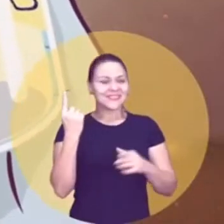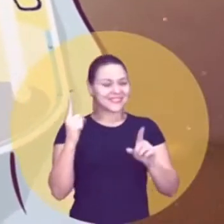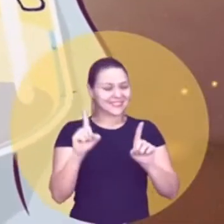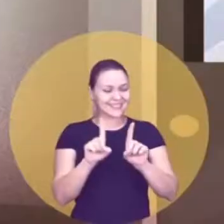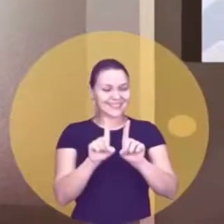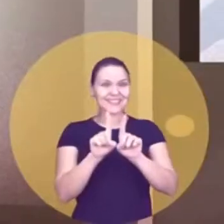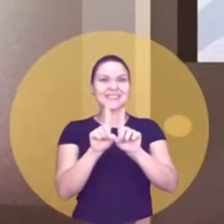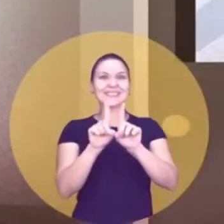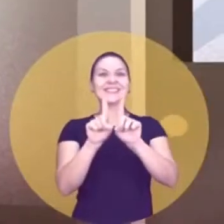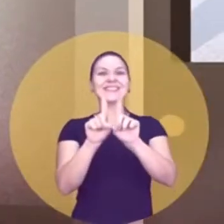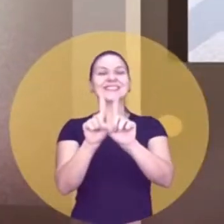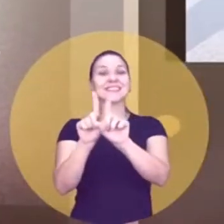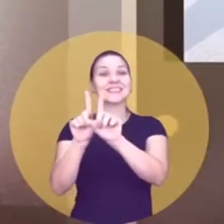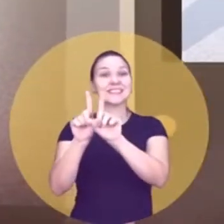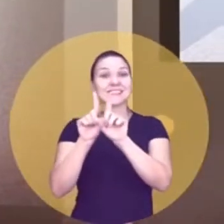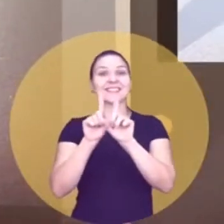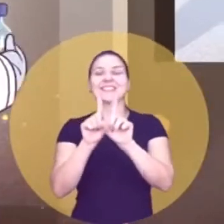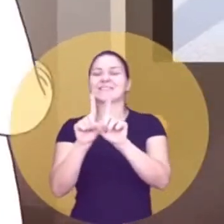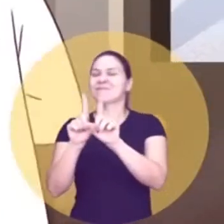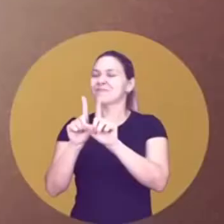estar sozinho.